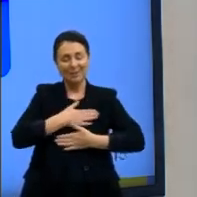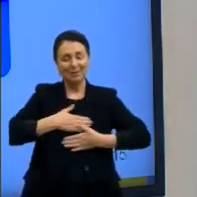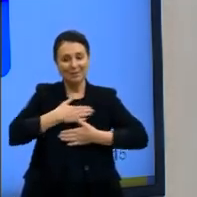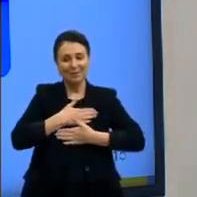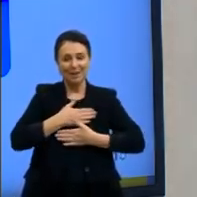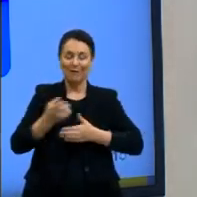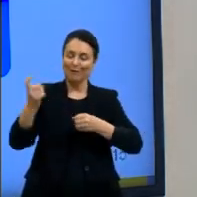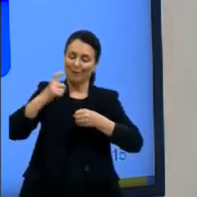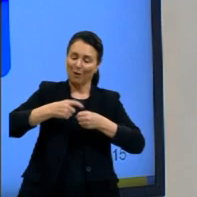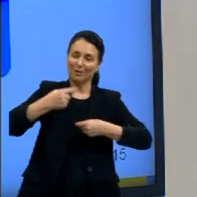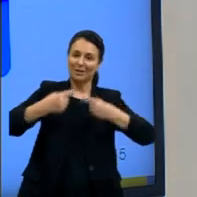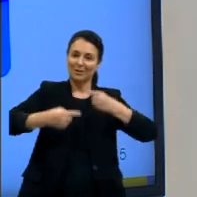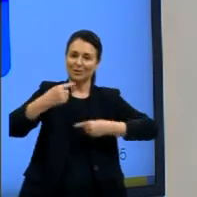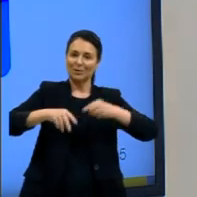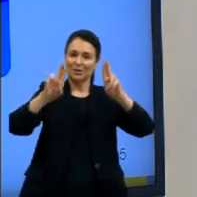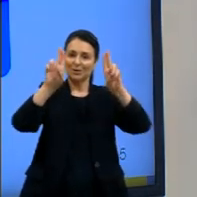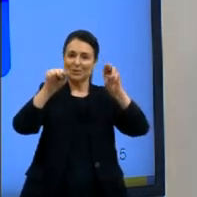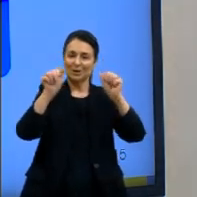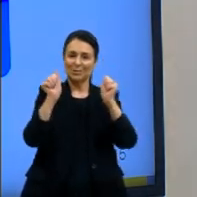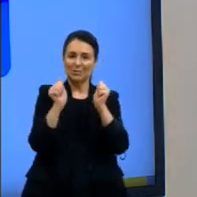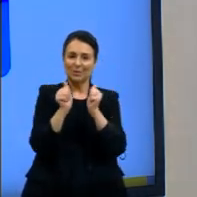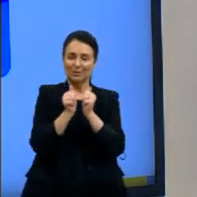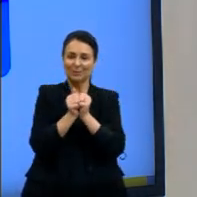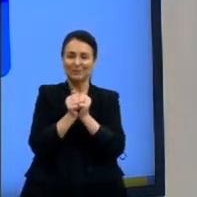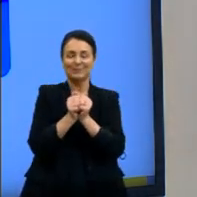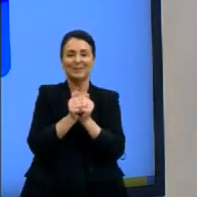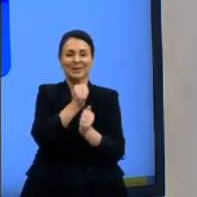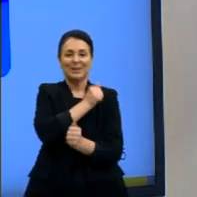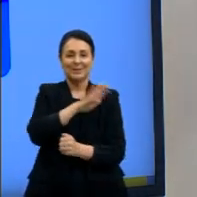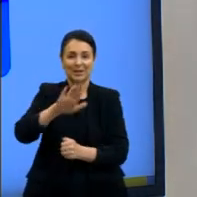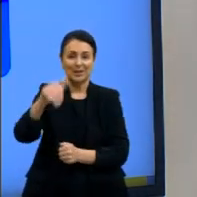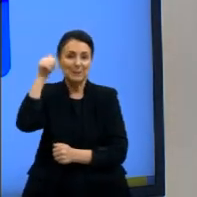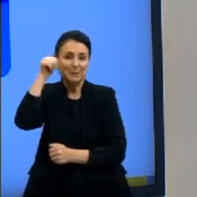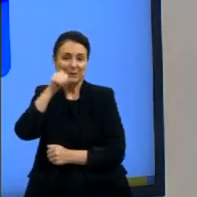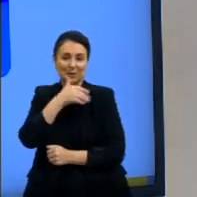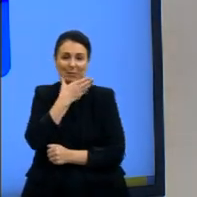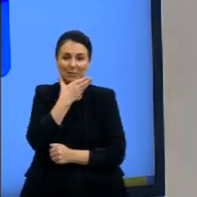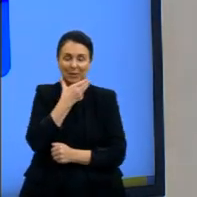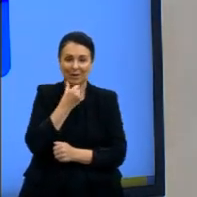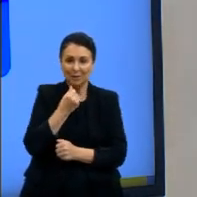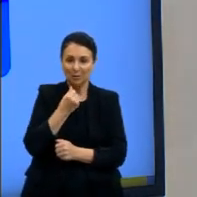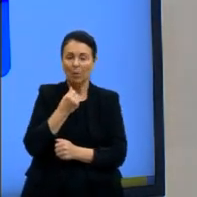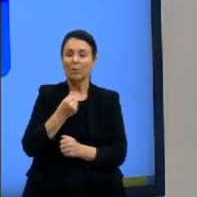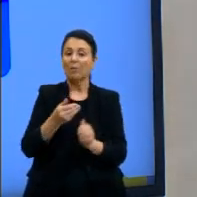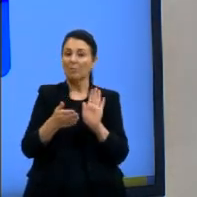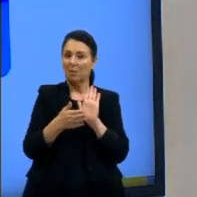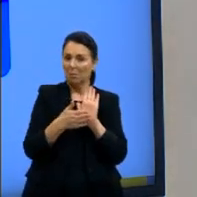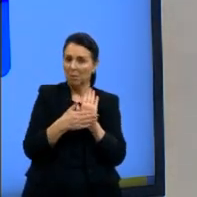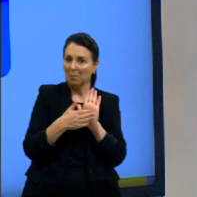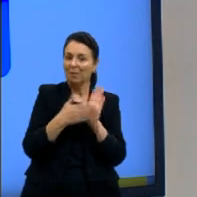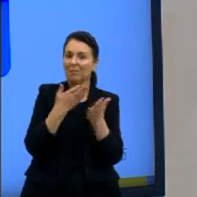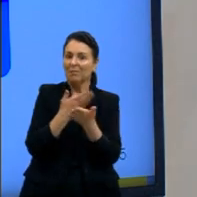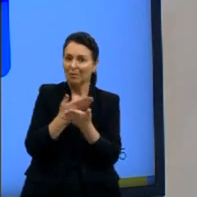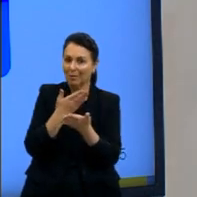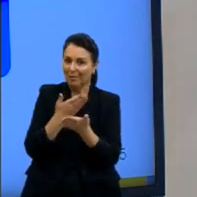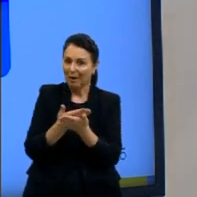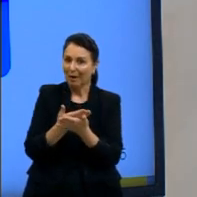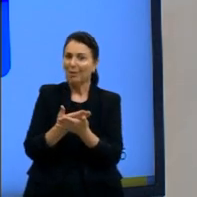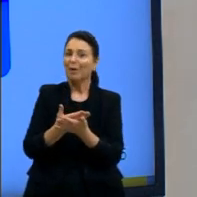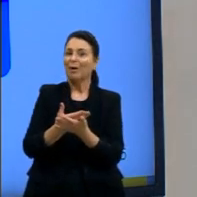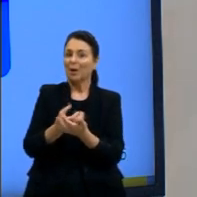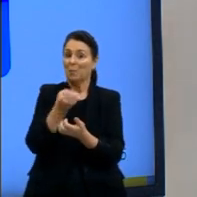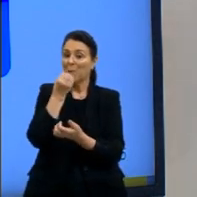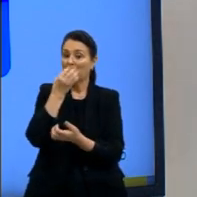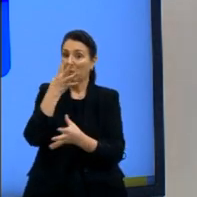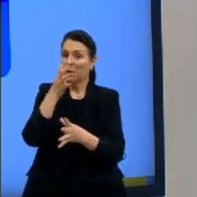a disco nós temos com você meu querido estudante minha querida estudante que está se preparando para tirar uma boa